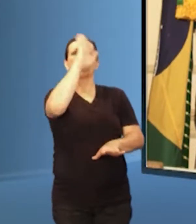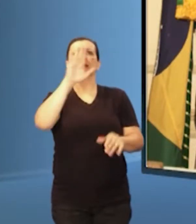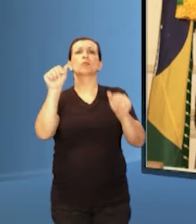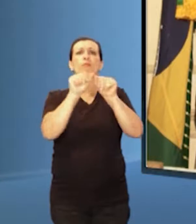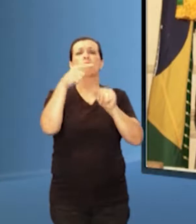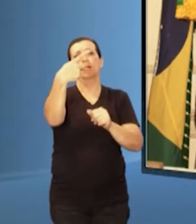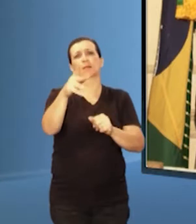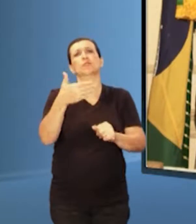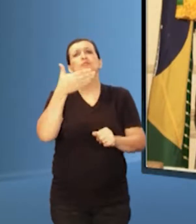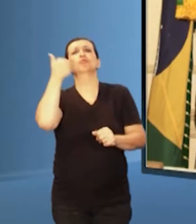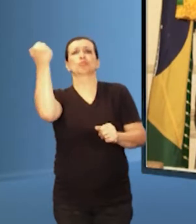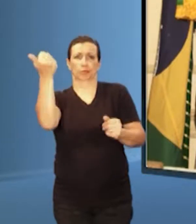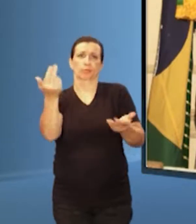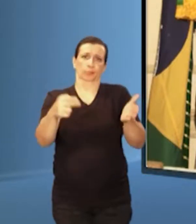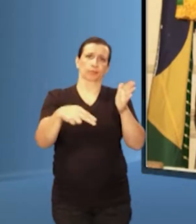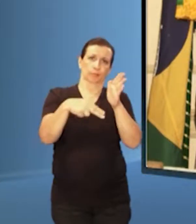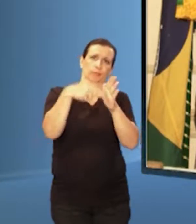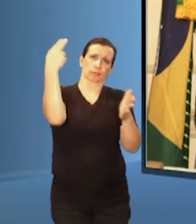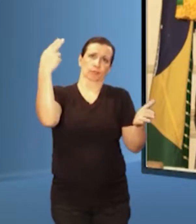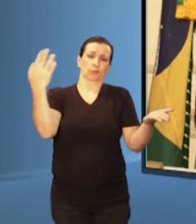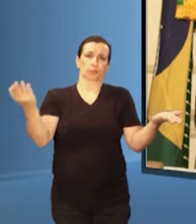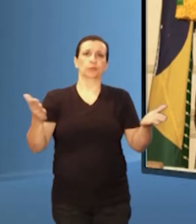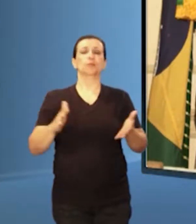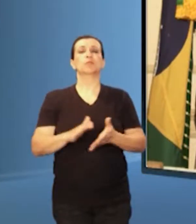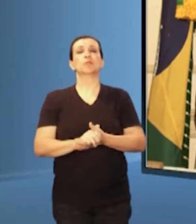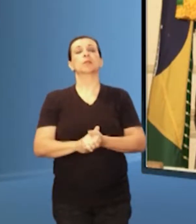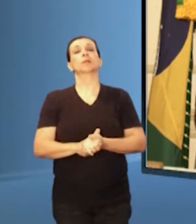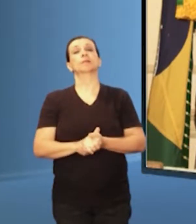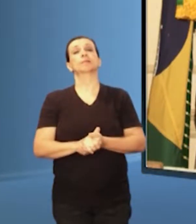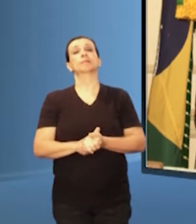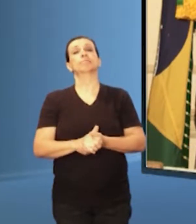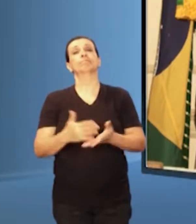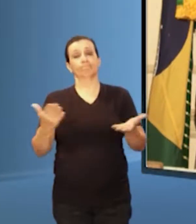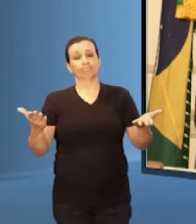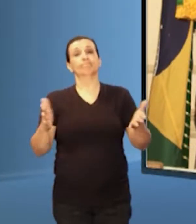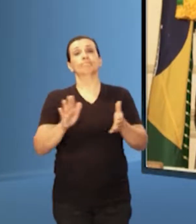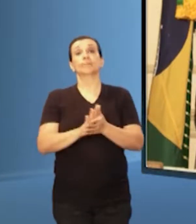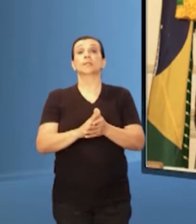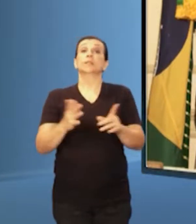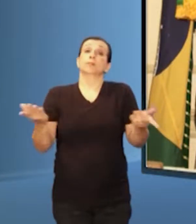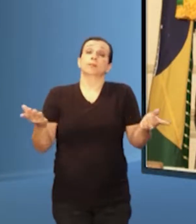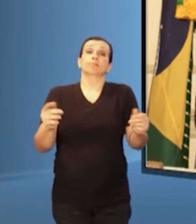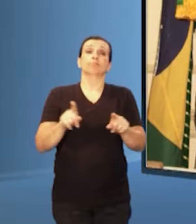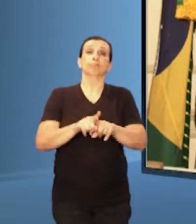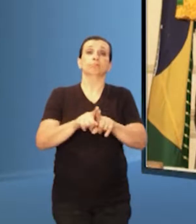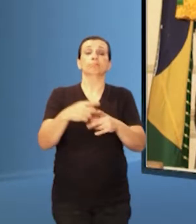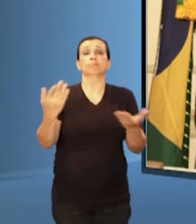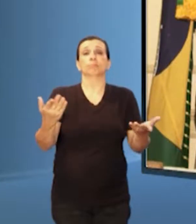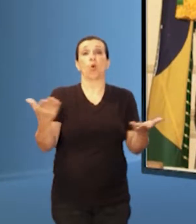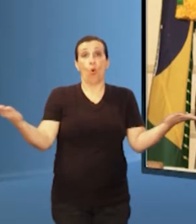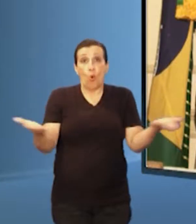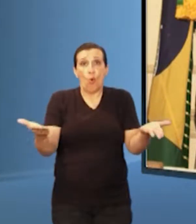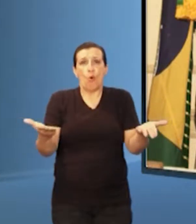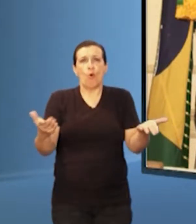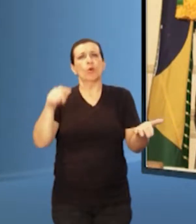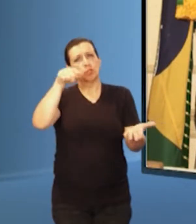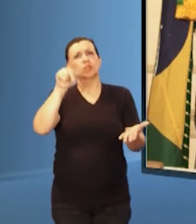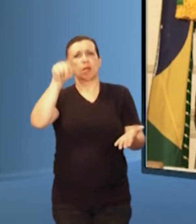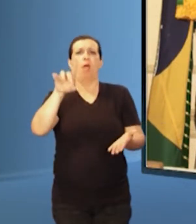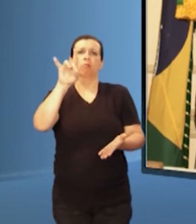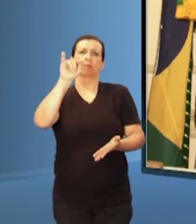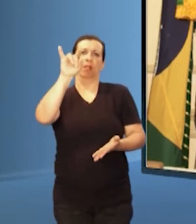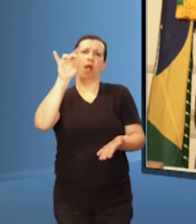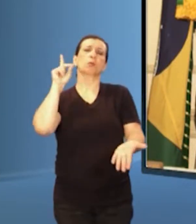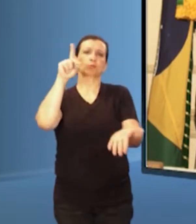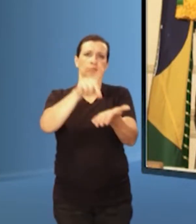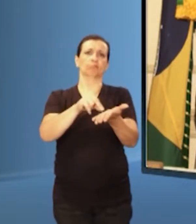que realizam essa cirurgia, né? De modo que Hoje isso é